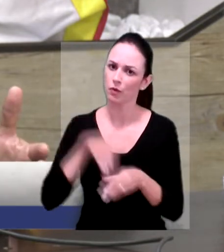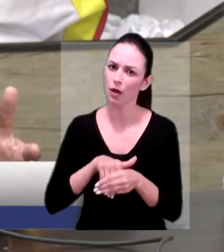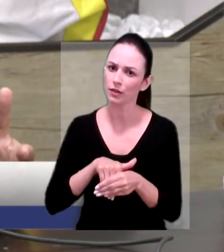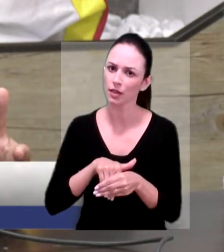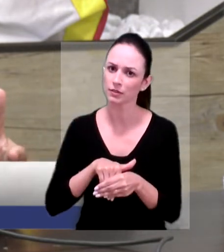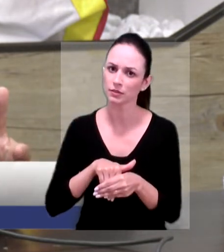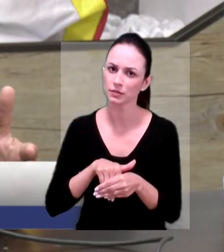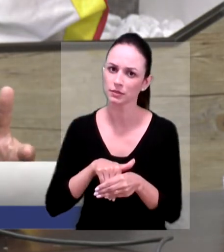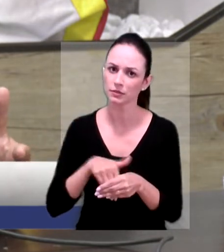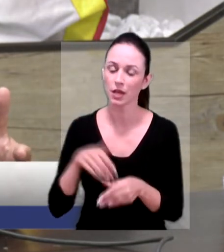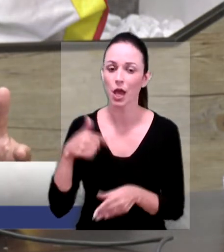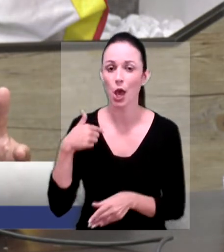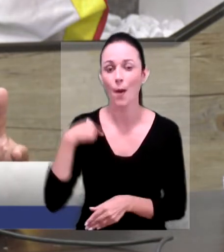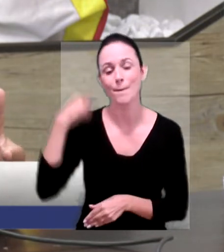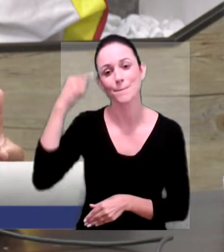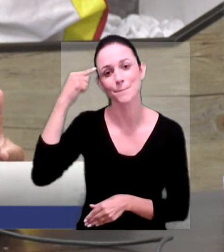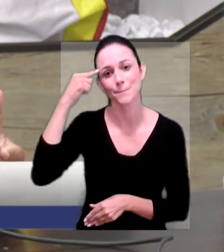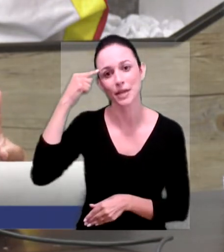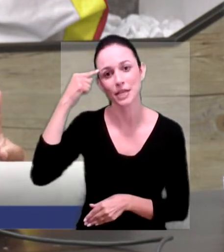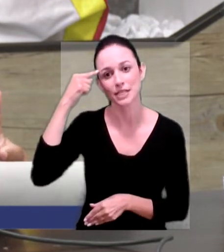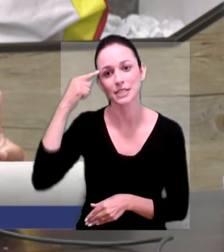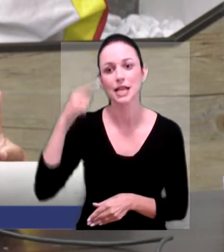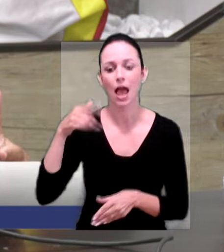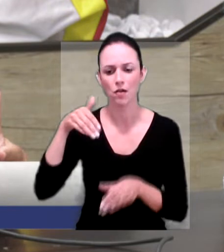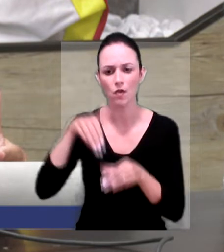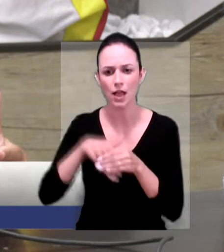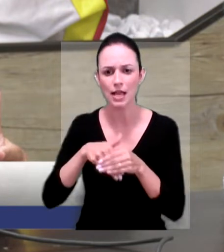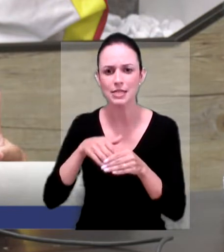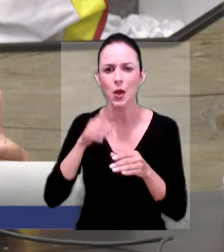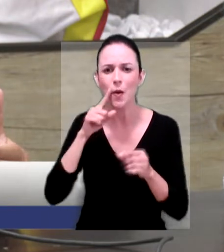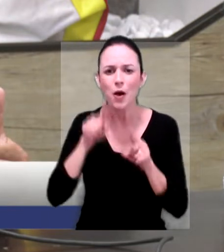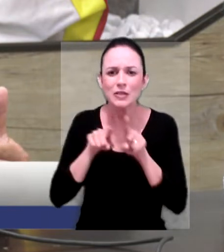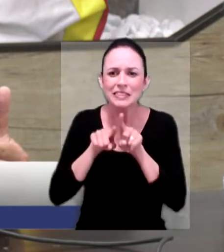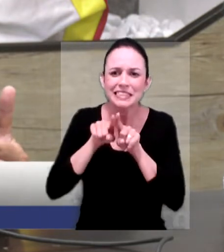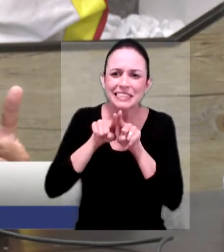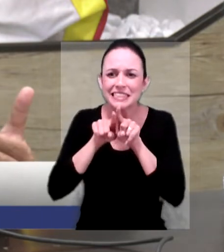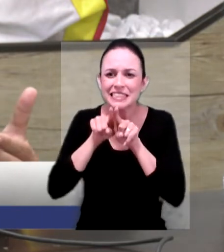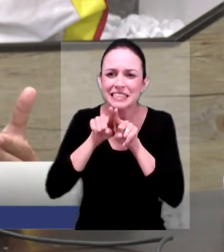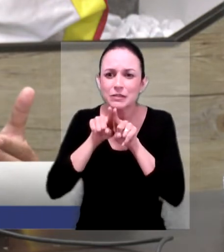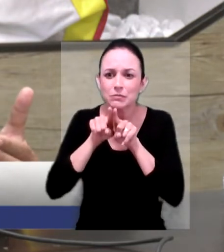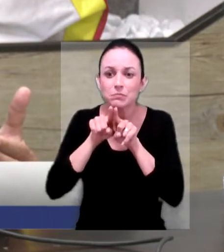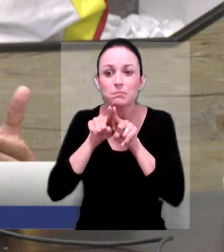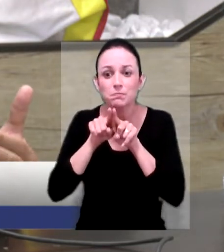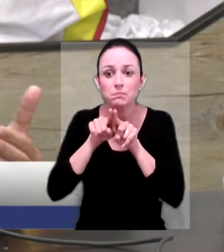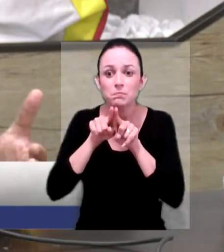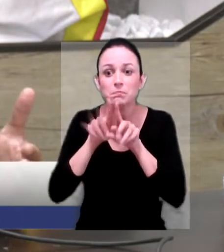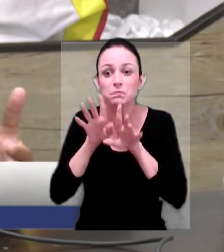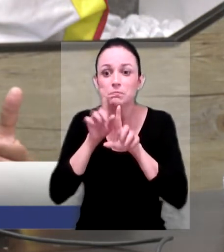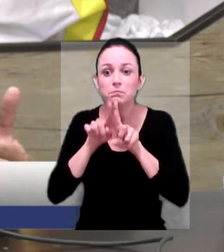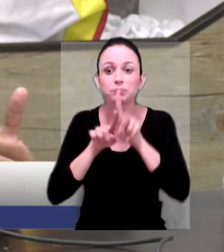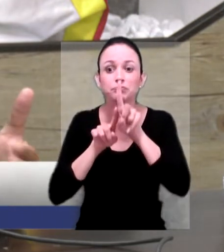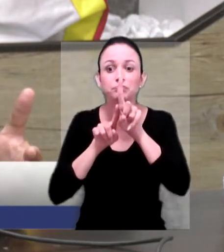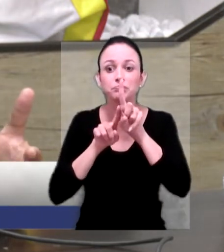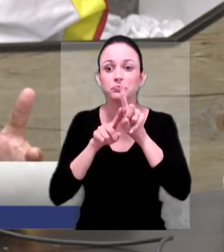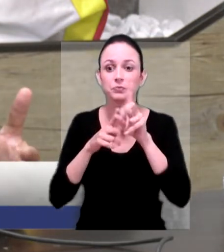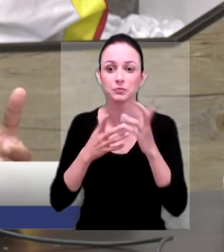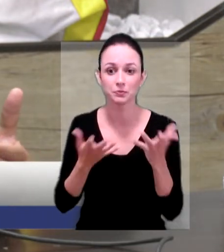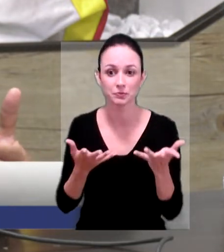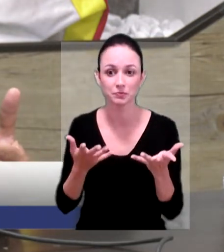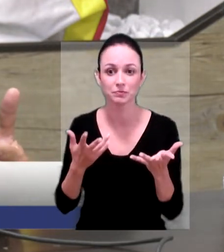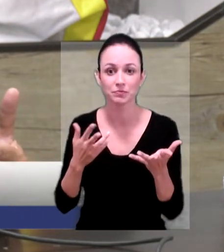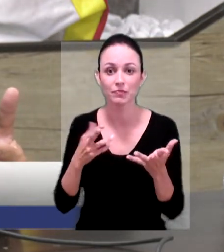seria mais disputada e a expectativa do público jauense,